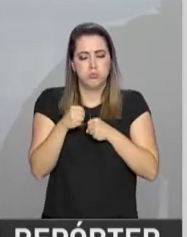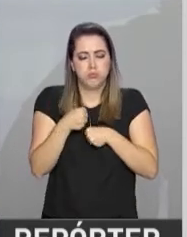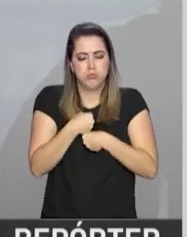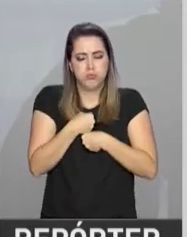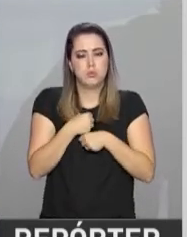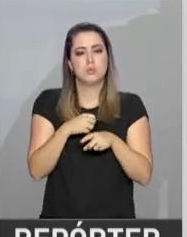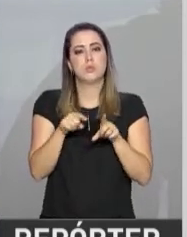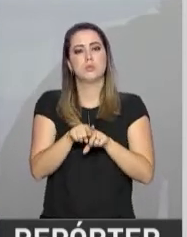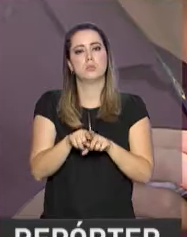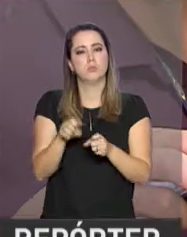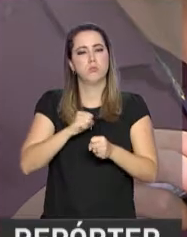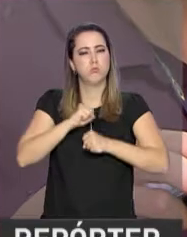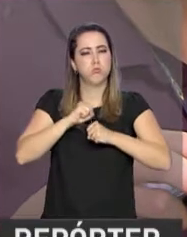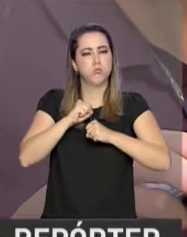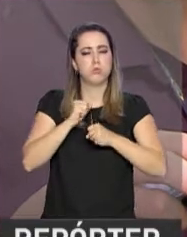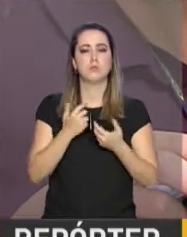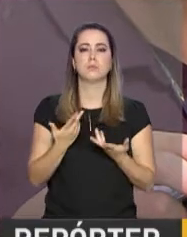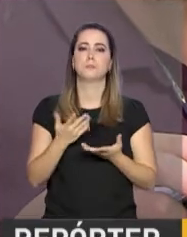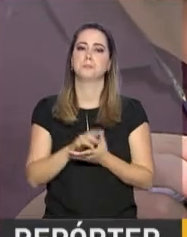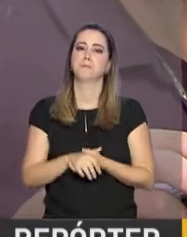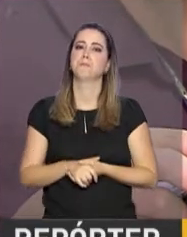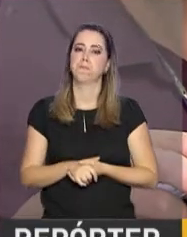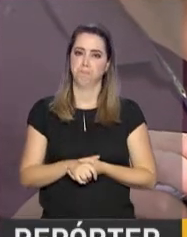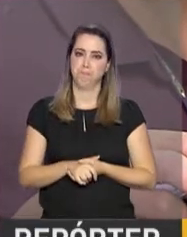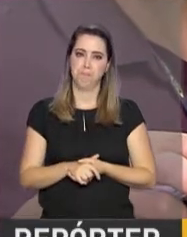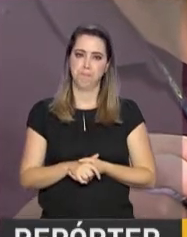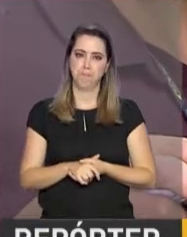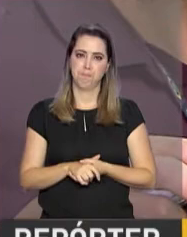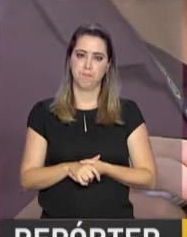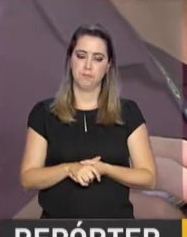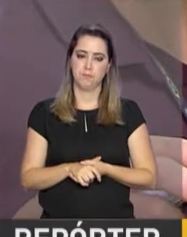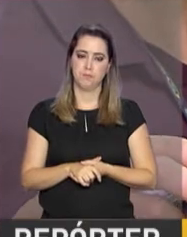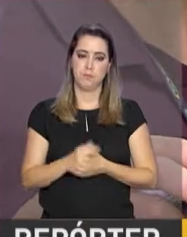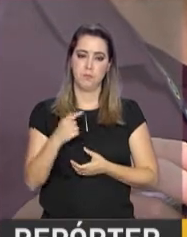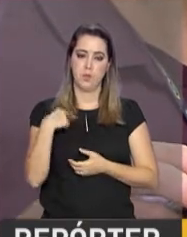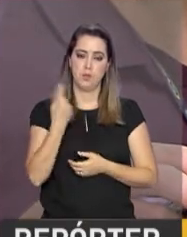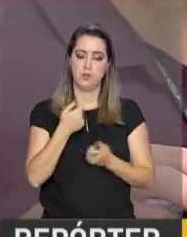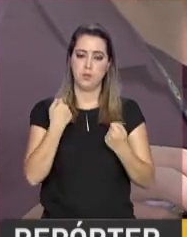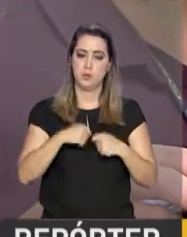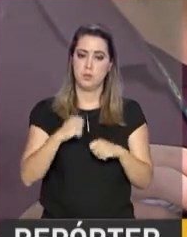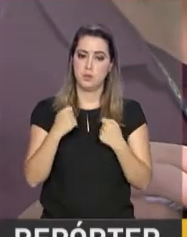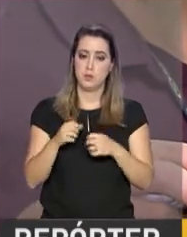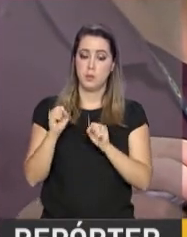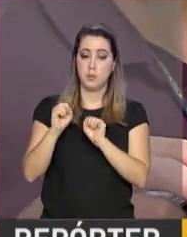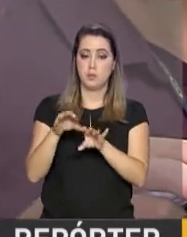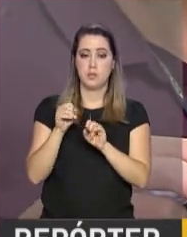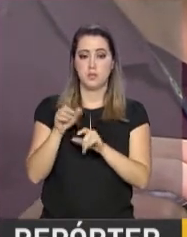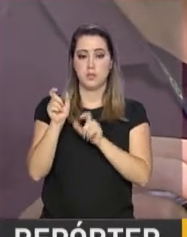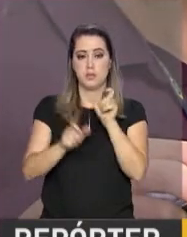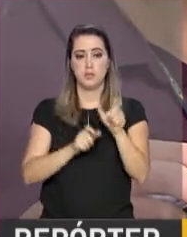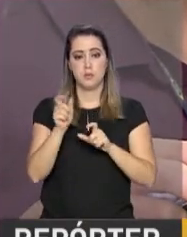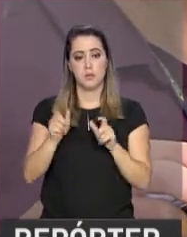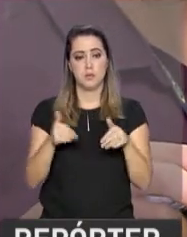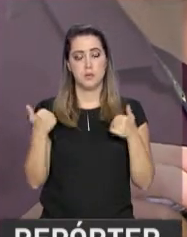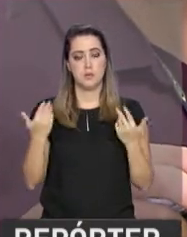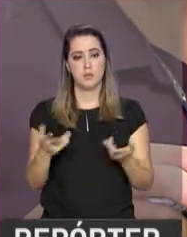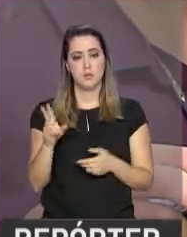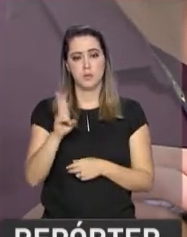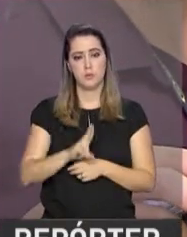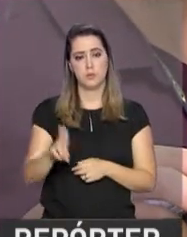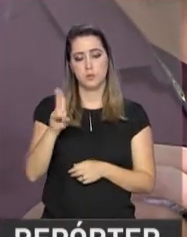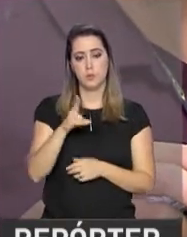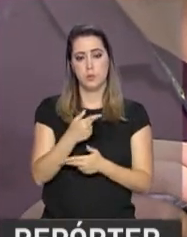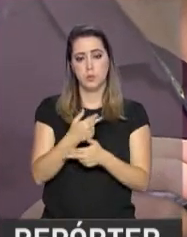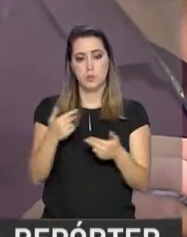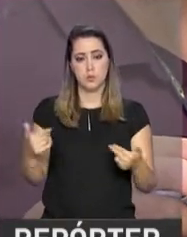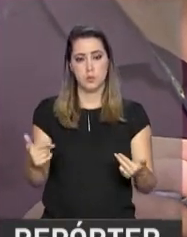de adaptação pois precisamos fazer é o que a campanha vai fazer é justamente orientar as pessoas para que elas utilizem os